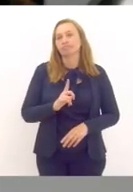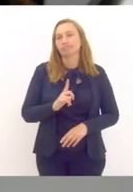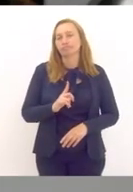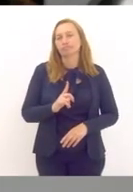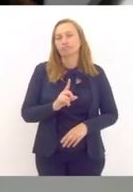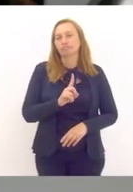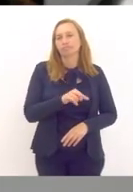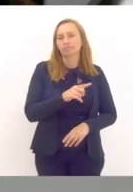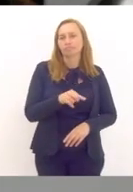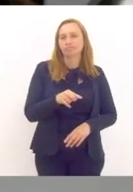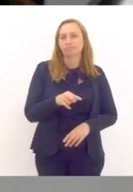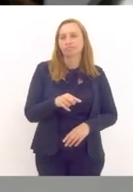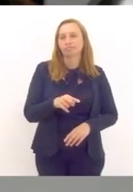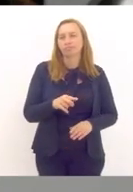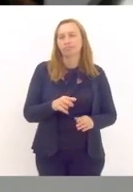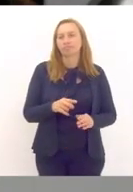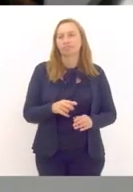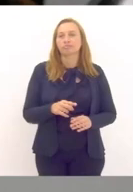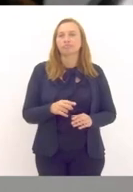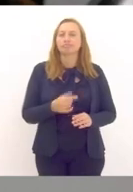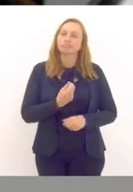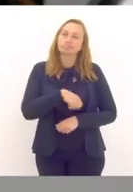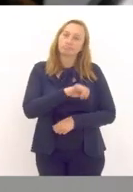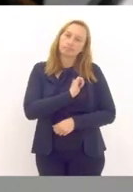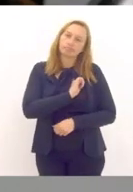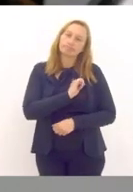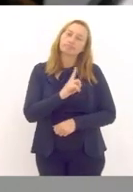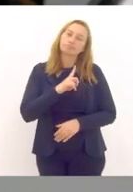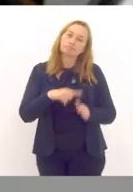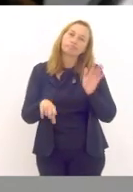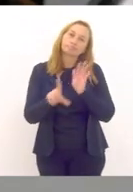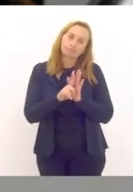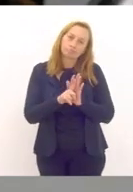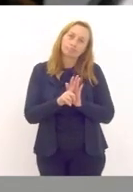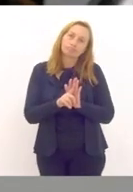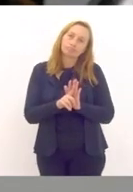A gente tem uma lei das metas fiscais orçamentárias, a lei